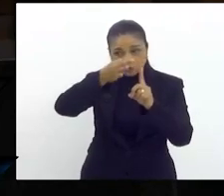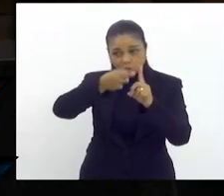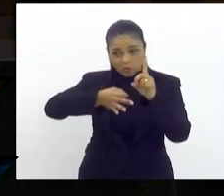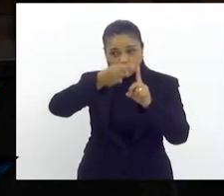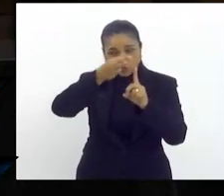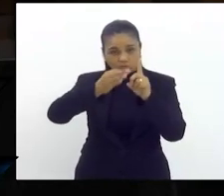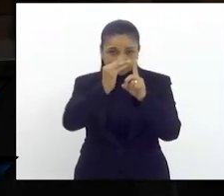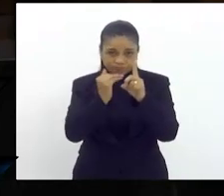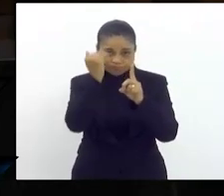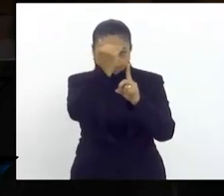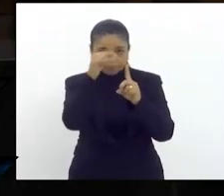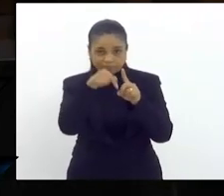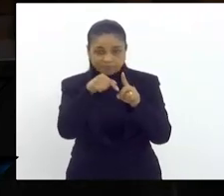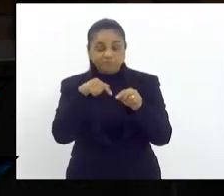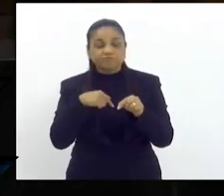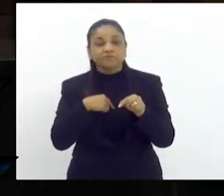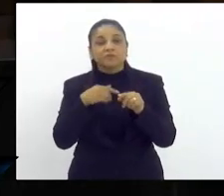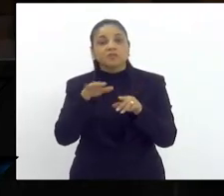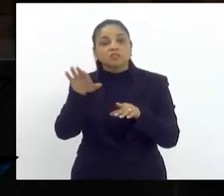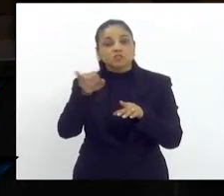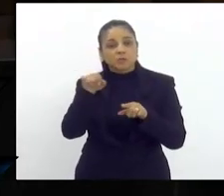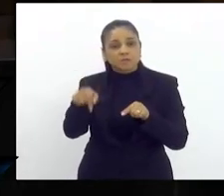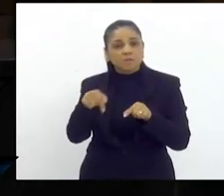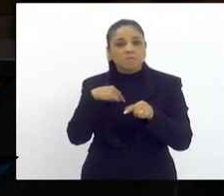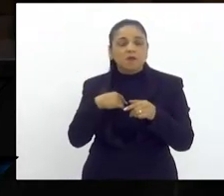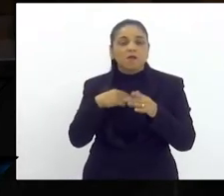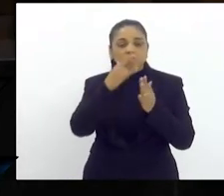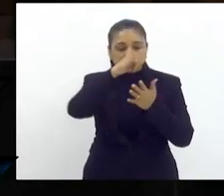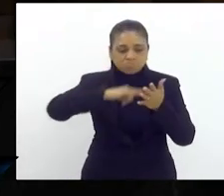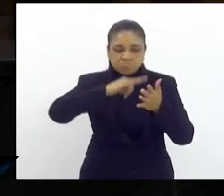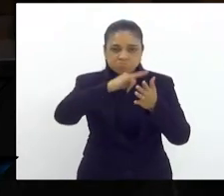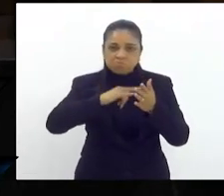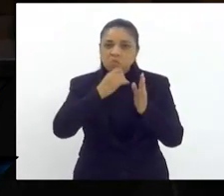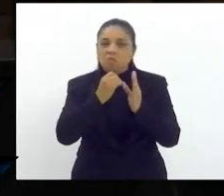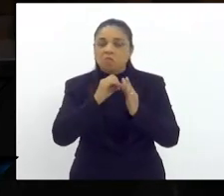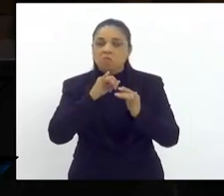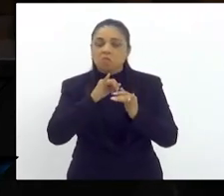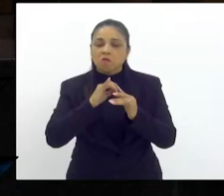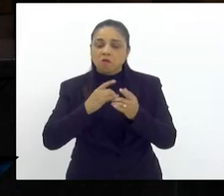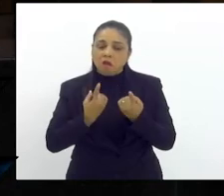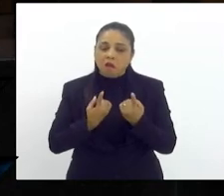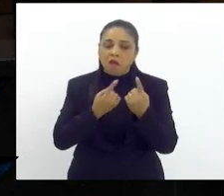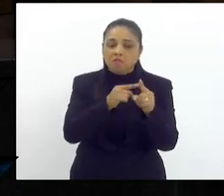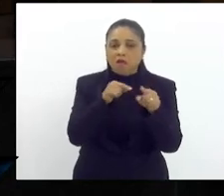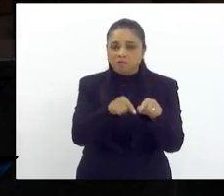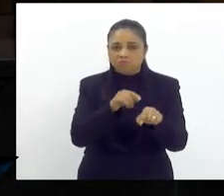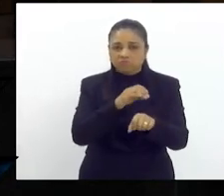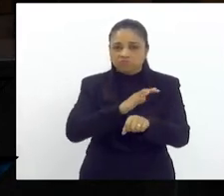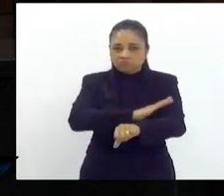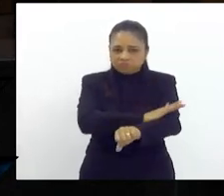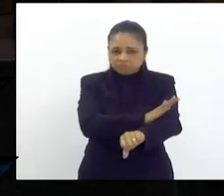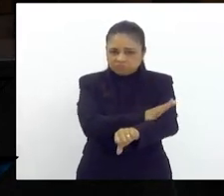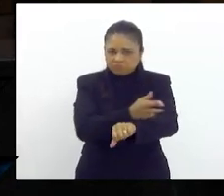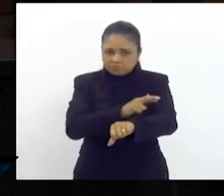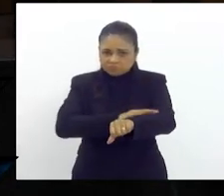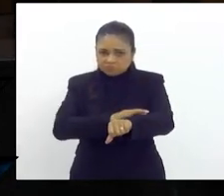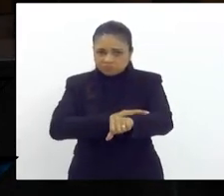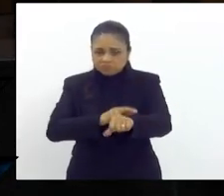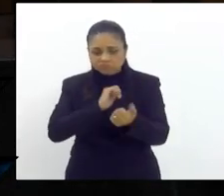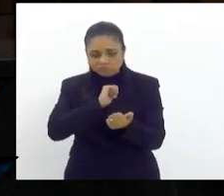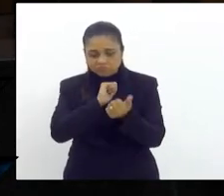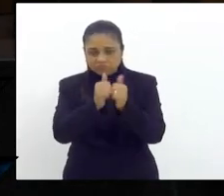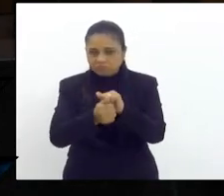em uma nota oficial conveniência os ataques racistas sofridos pelo atacante